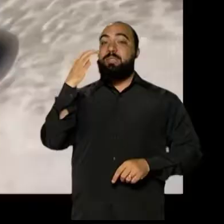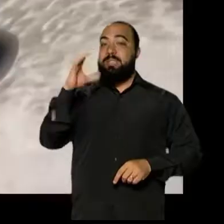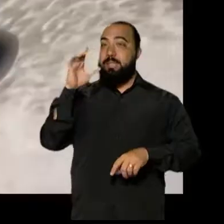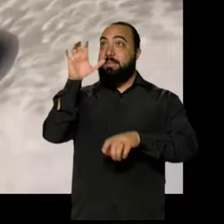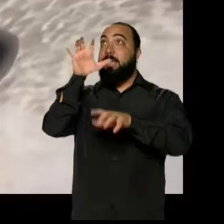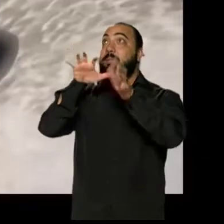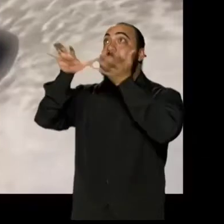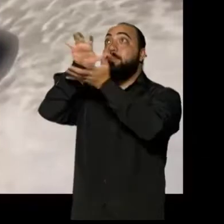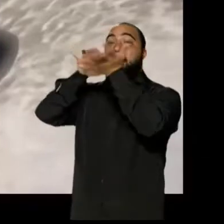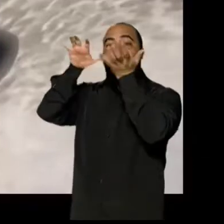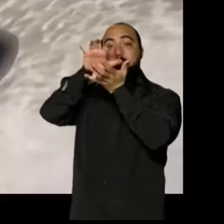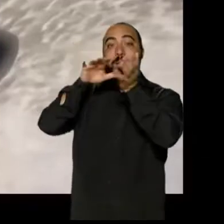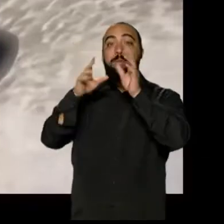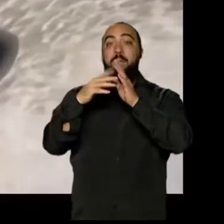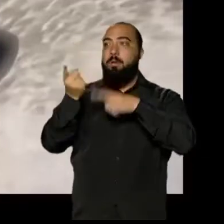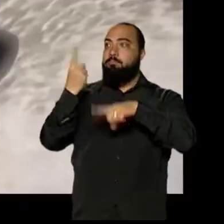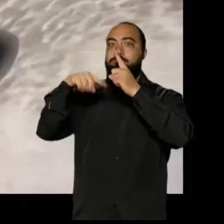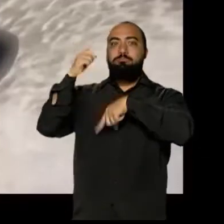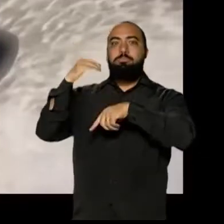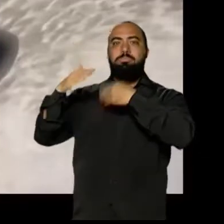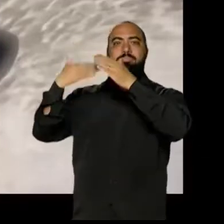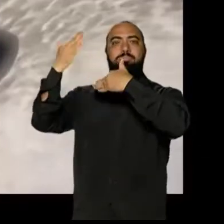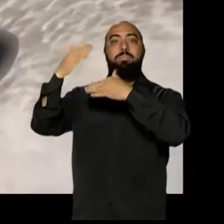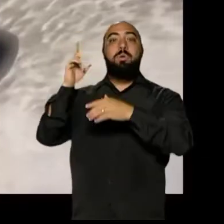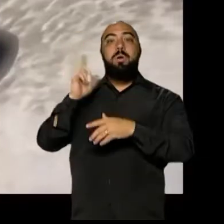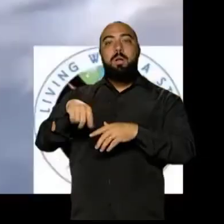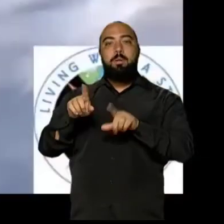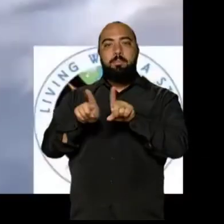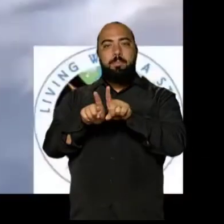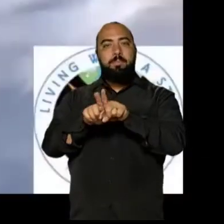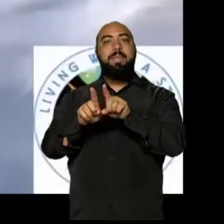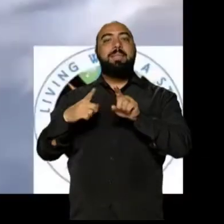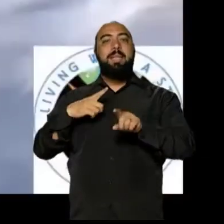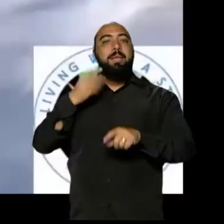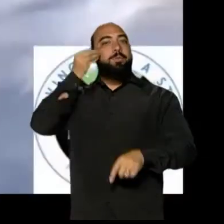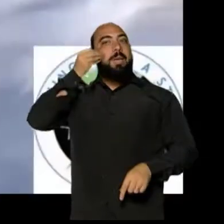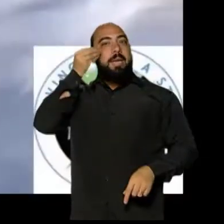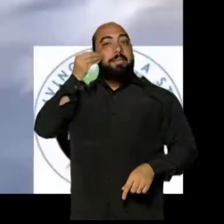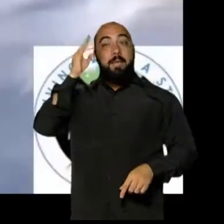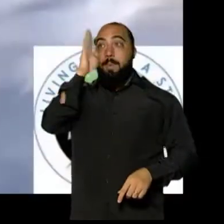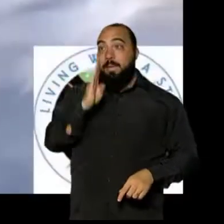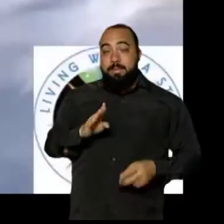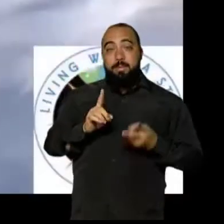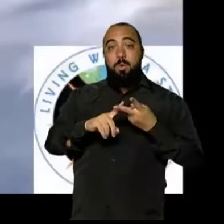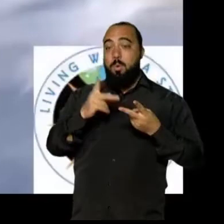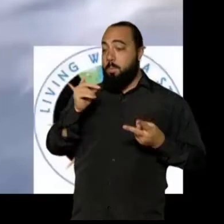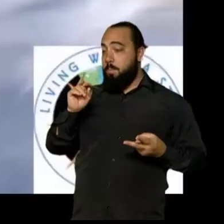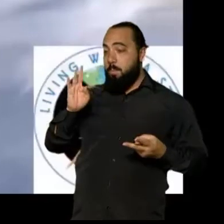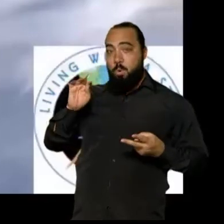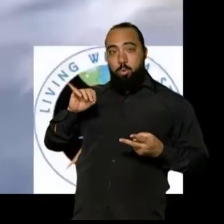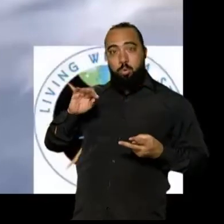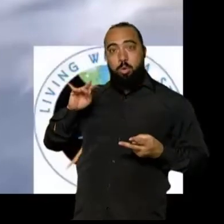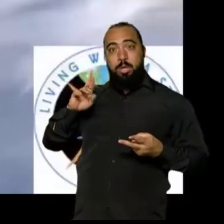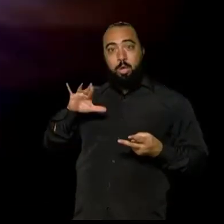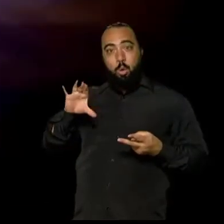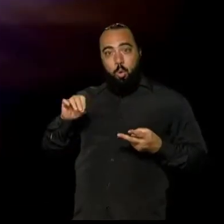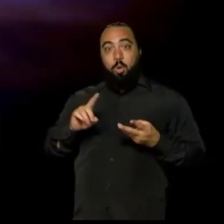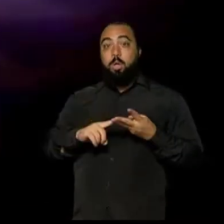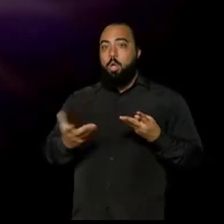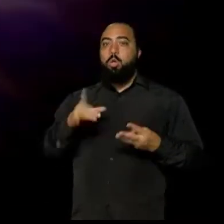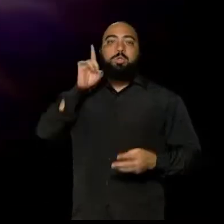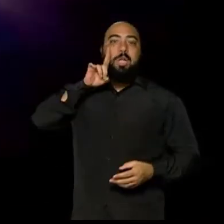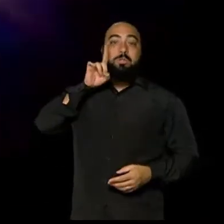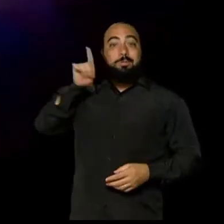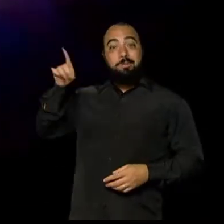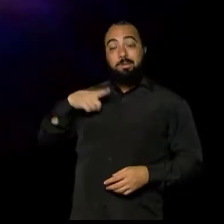espacial. Na carreira, ela conta com experiências no Brasil, em Porto Rico e hoje está nos Estados Unidos.